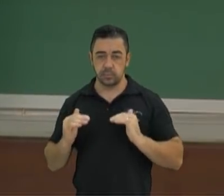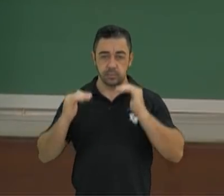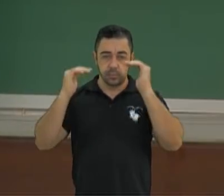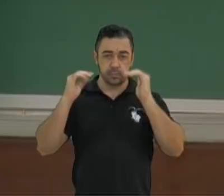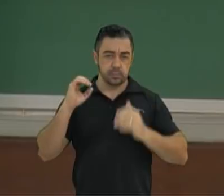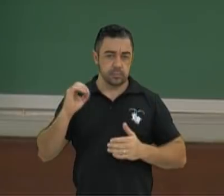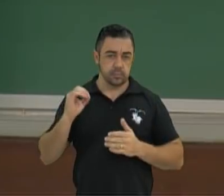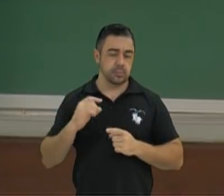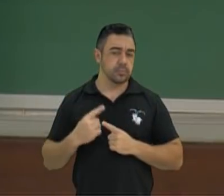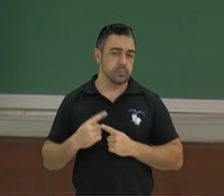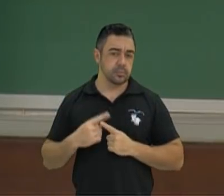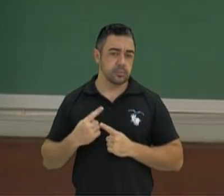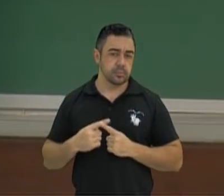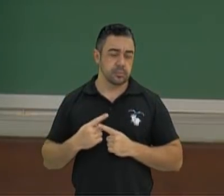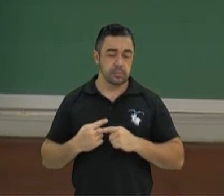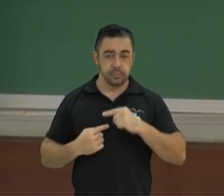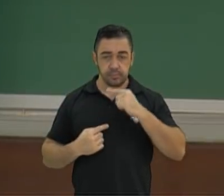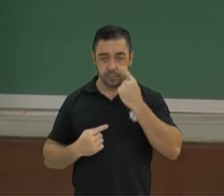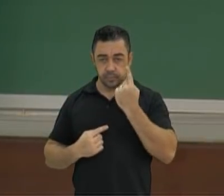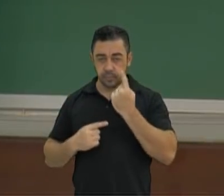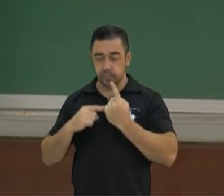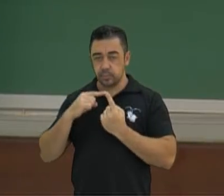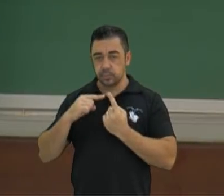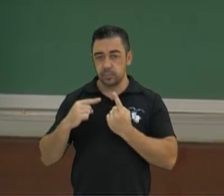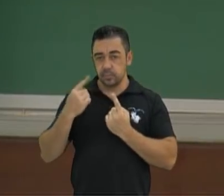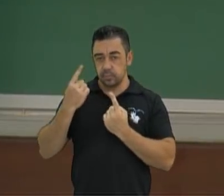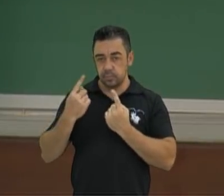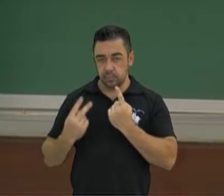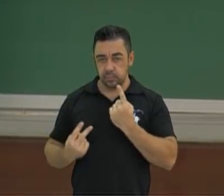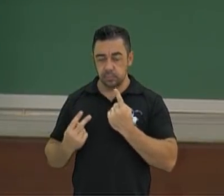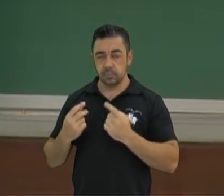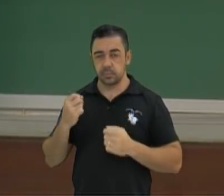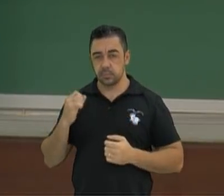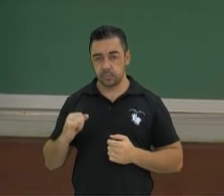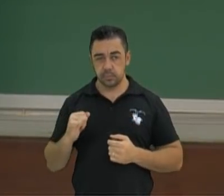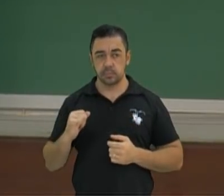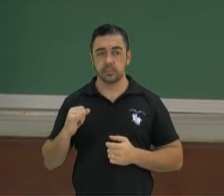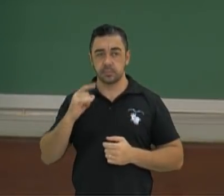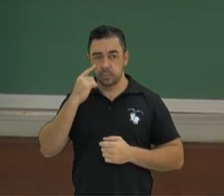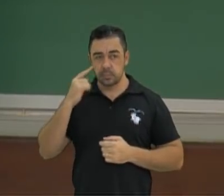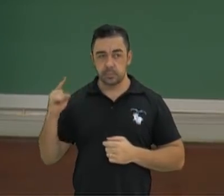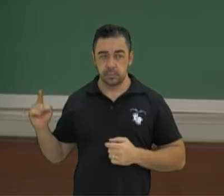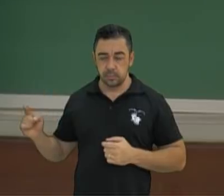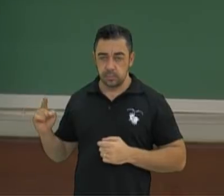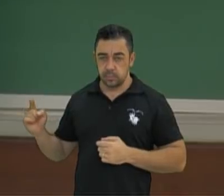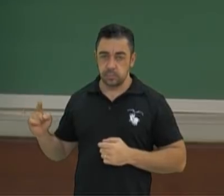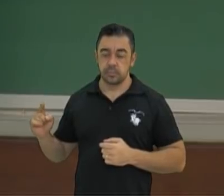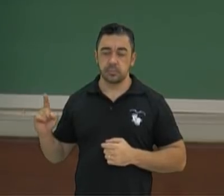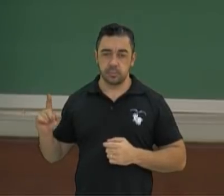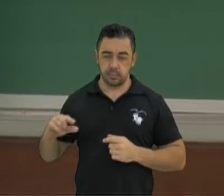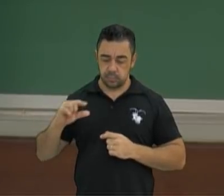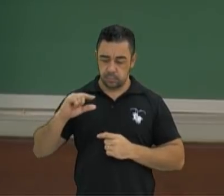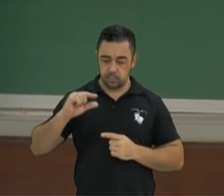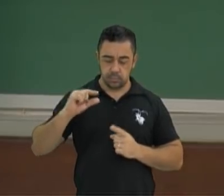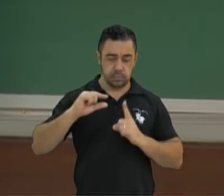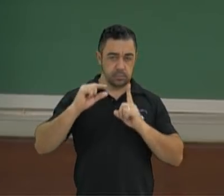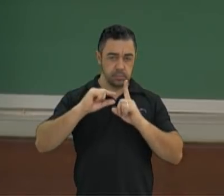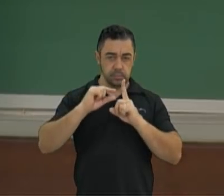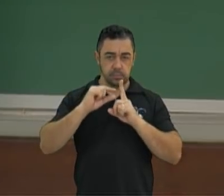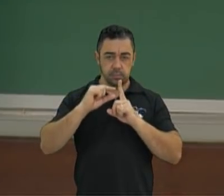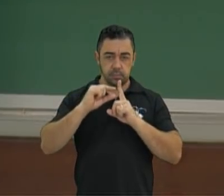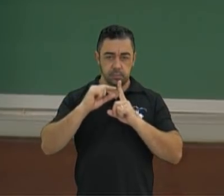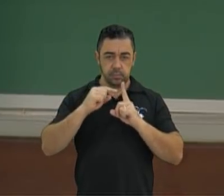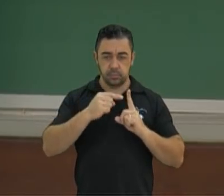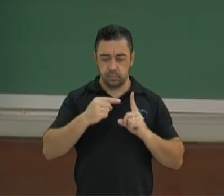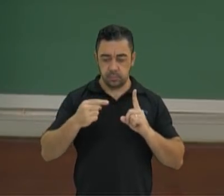que que ela passou a ser 1,5 grau acima de zero? Porque se eu pegar essa temperatura que estava marcando